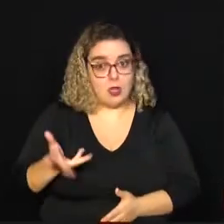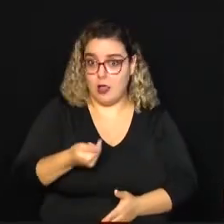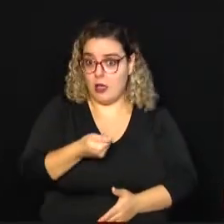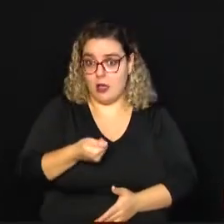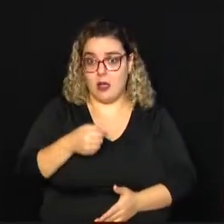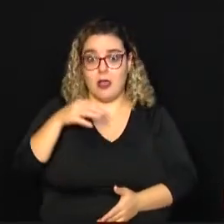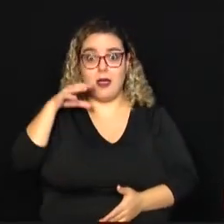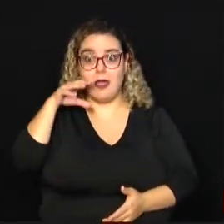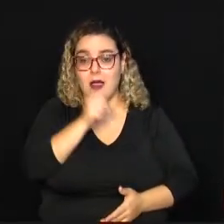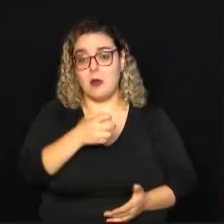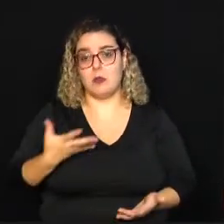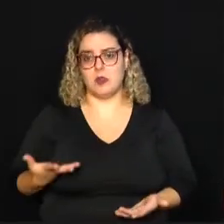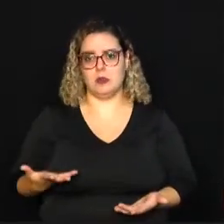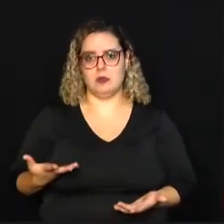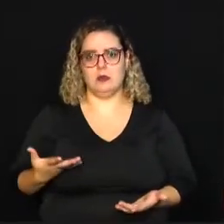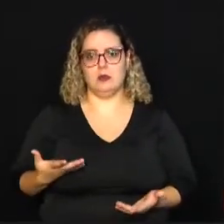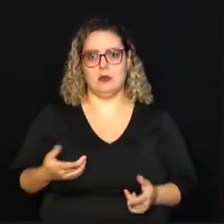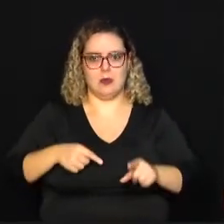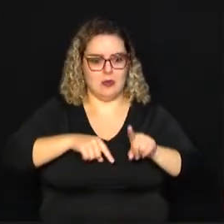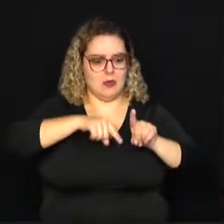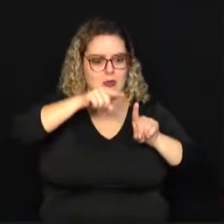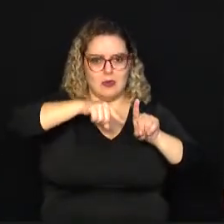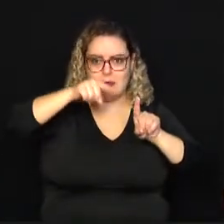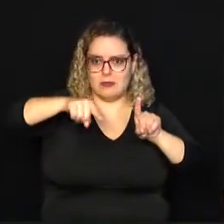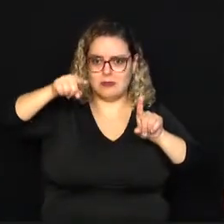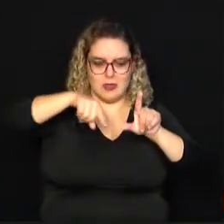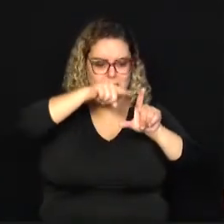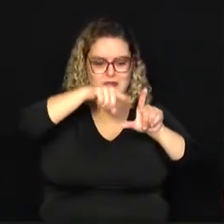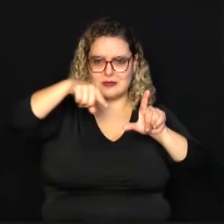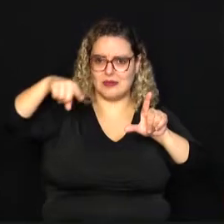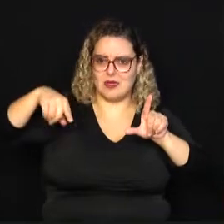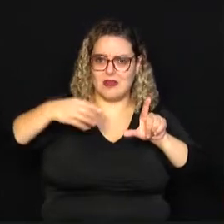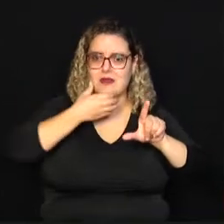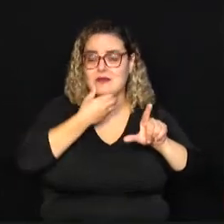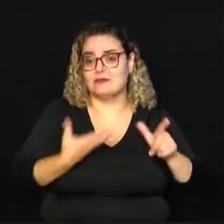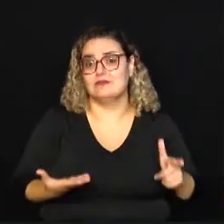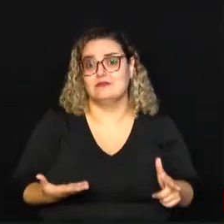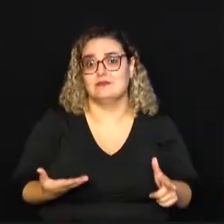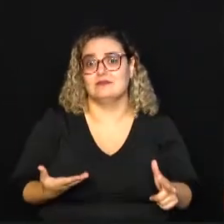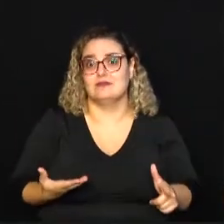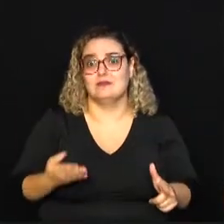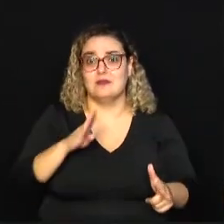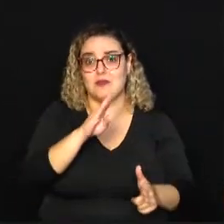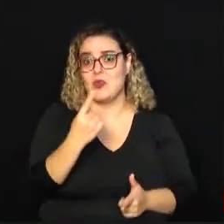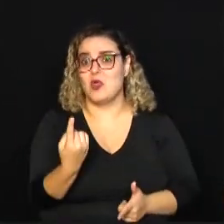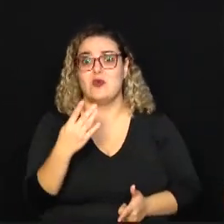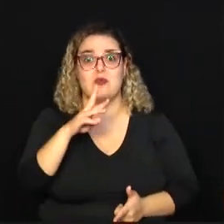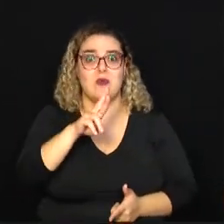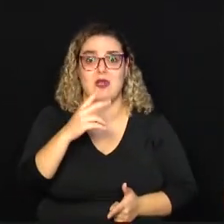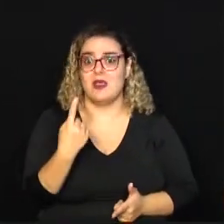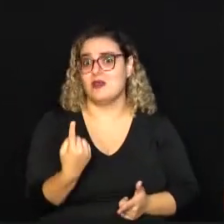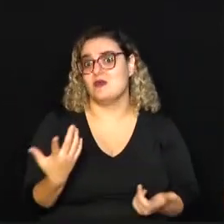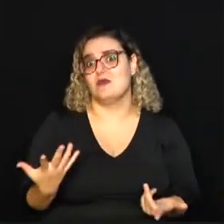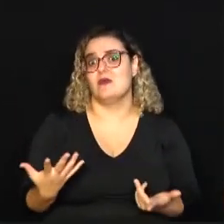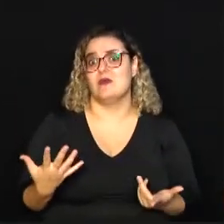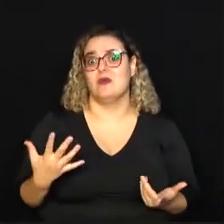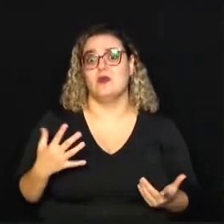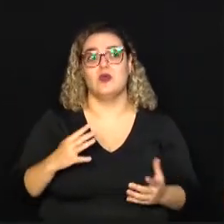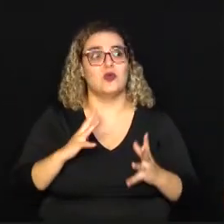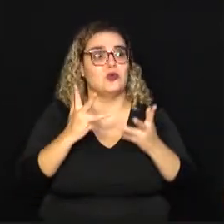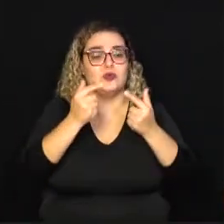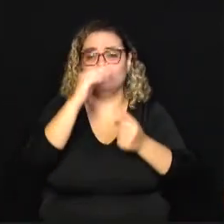Olha os gráficos, desde dezembro, já começando a pipocar casos de P1 por aqui e pipocar casos de P1 pelo Brasil